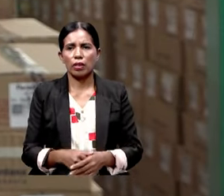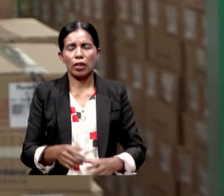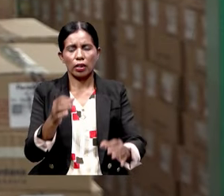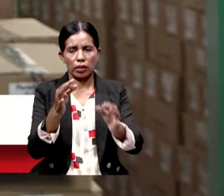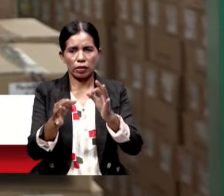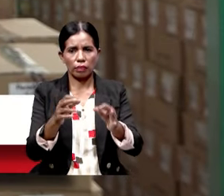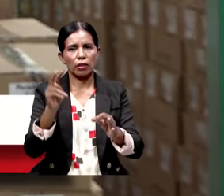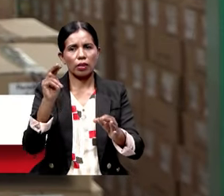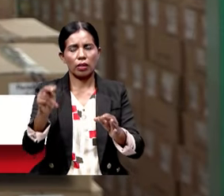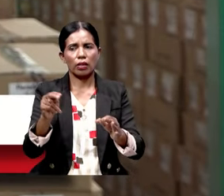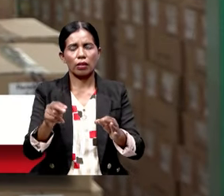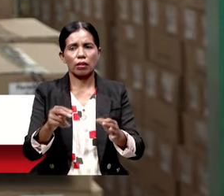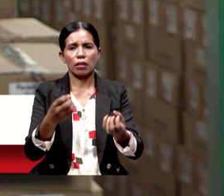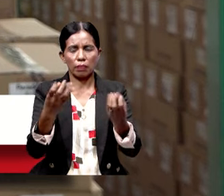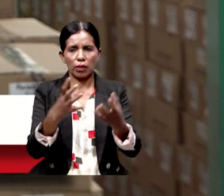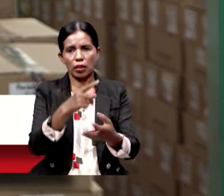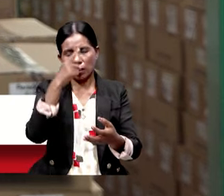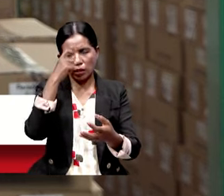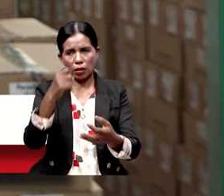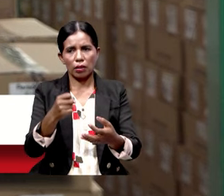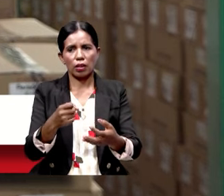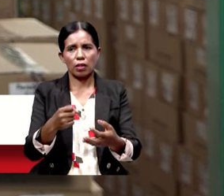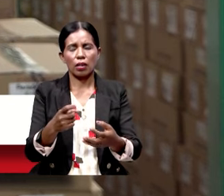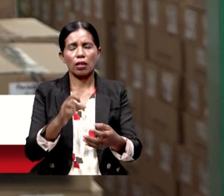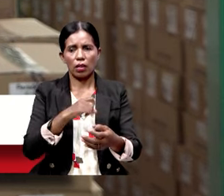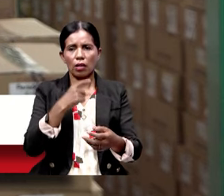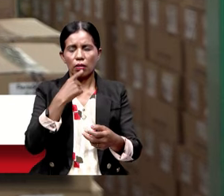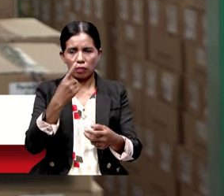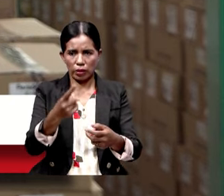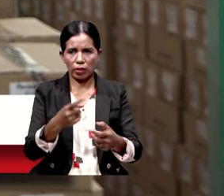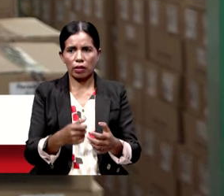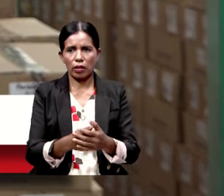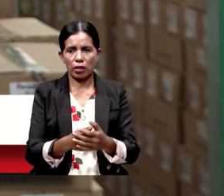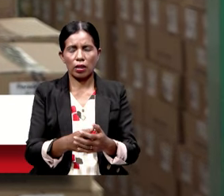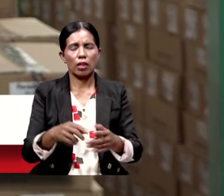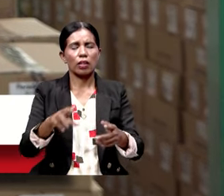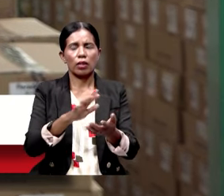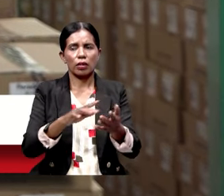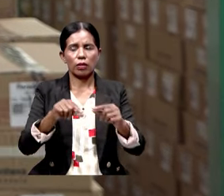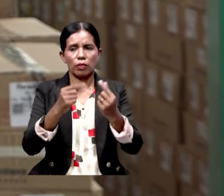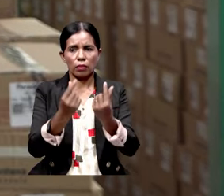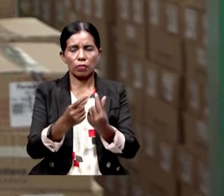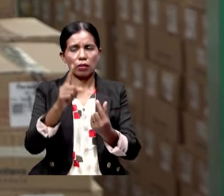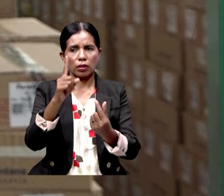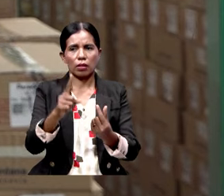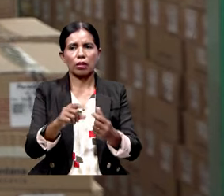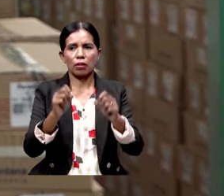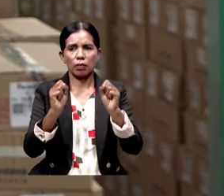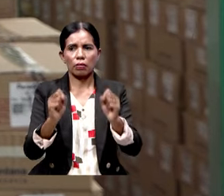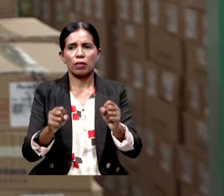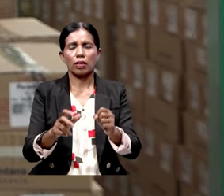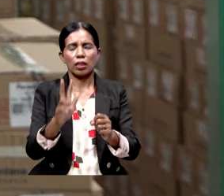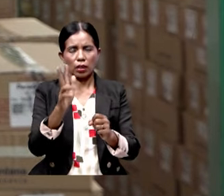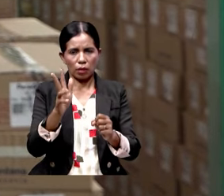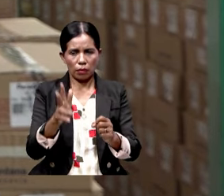nya betne barak, tamba bet na merne kan kada oi na udiane. Item ini dari, example amoxicillin atau paracetamol ini berat nomor 30